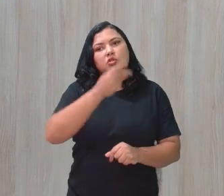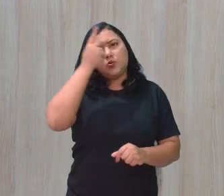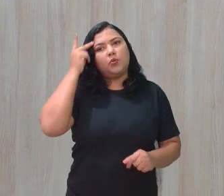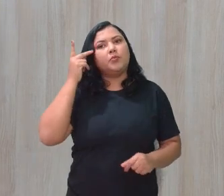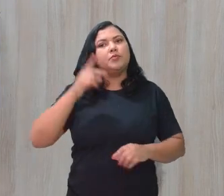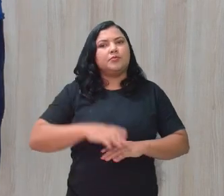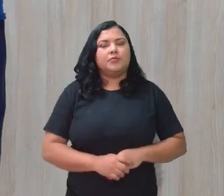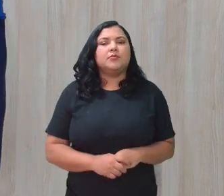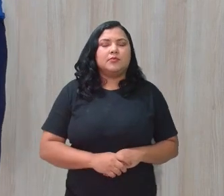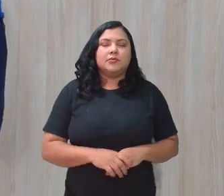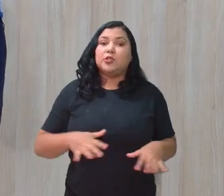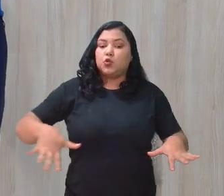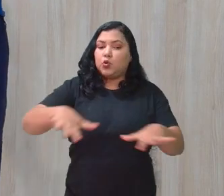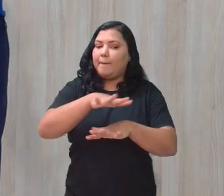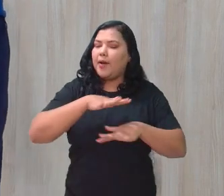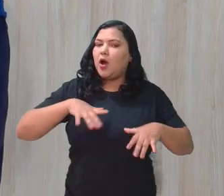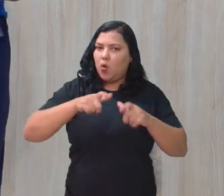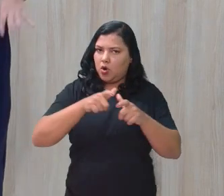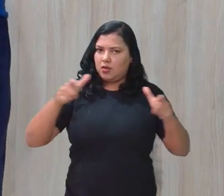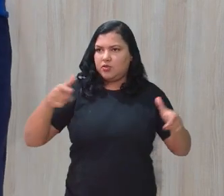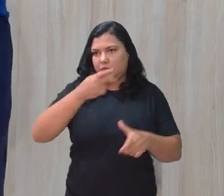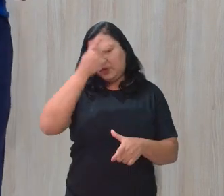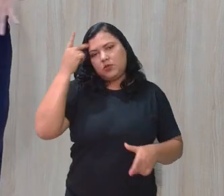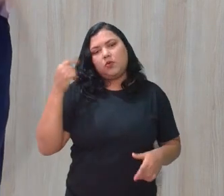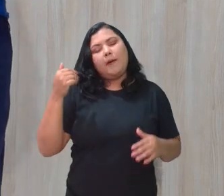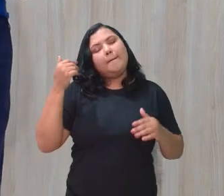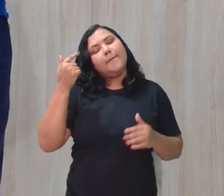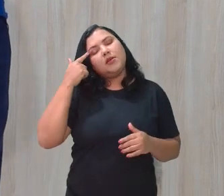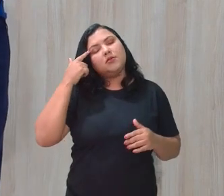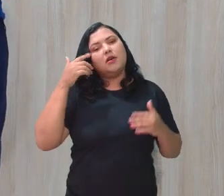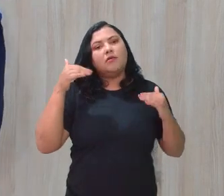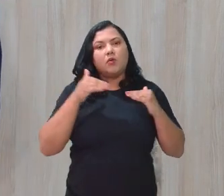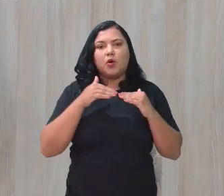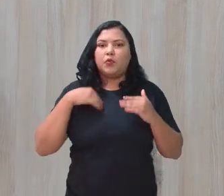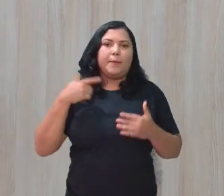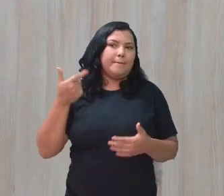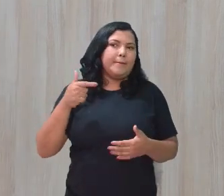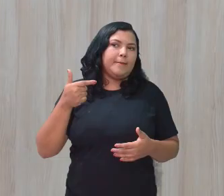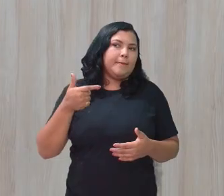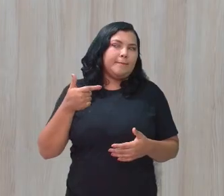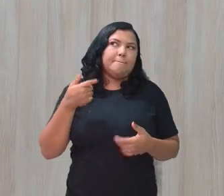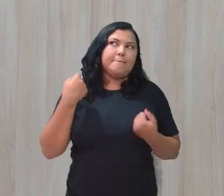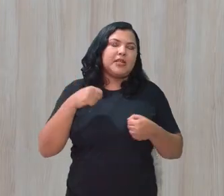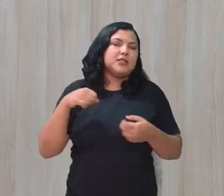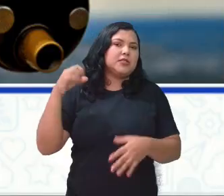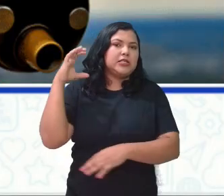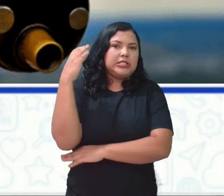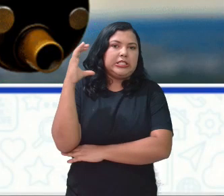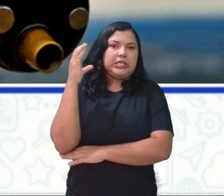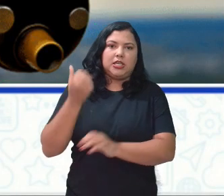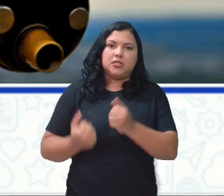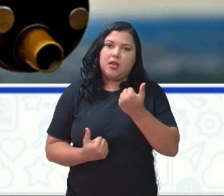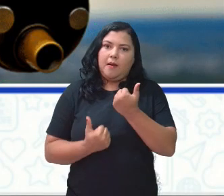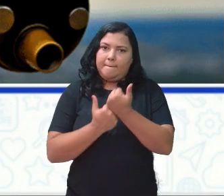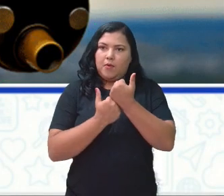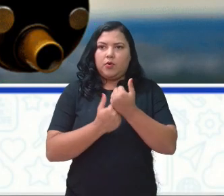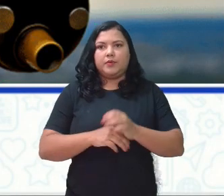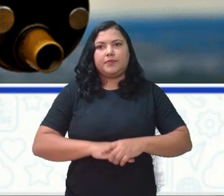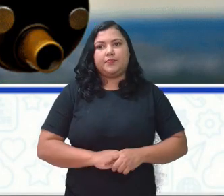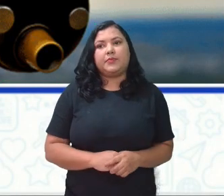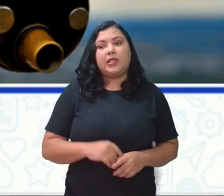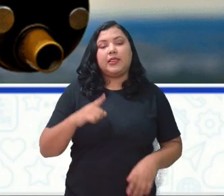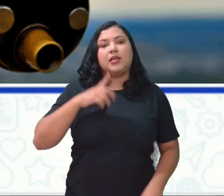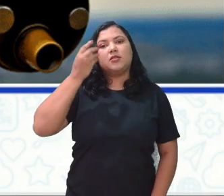né? Na opinião da maioria, e que não precisa de um respaldo científico. A gente tem também o argumento de